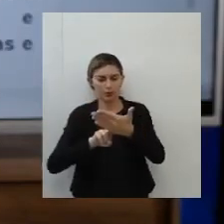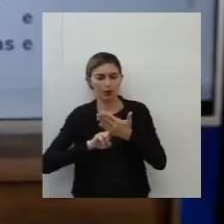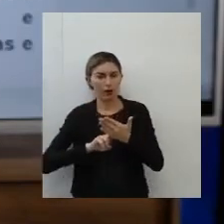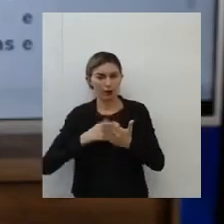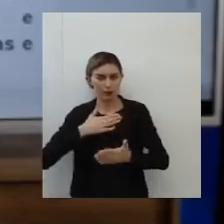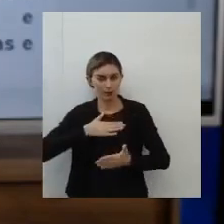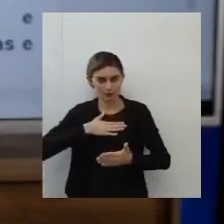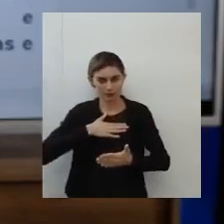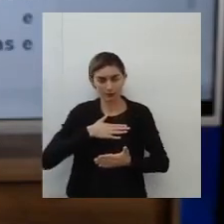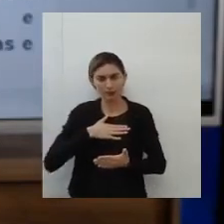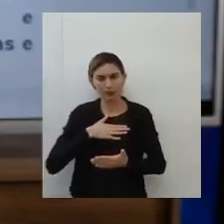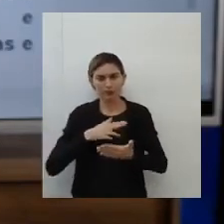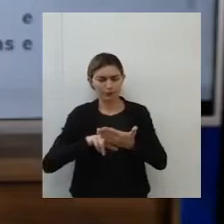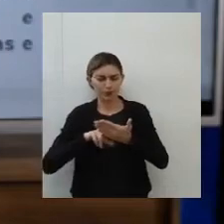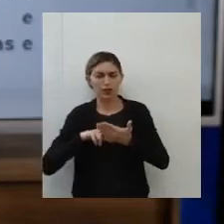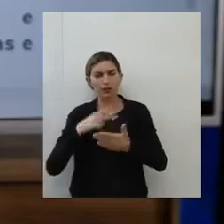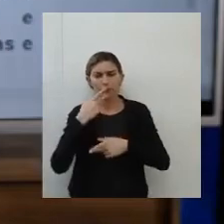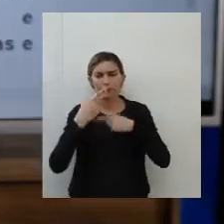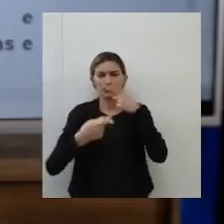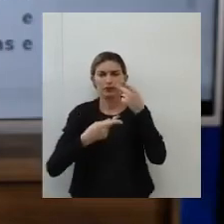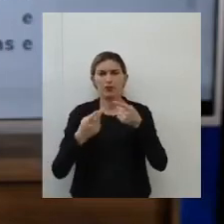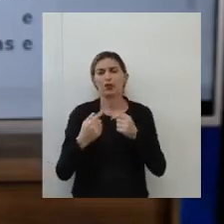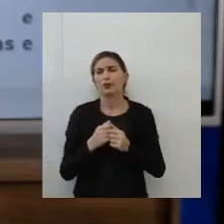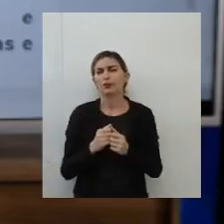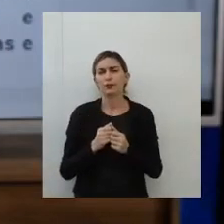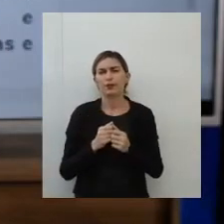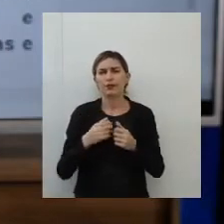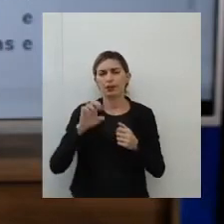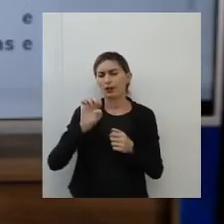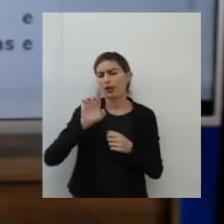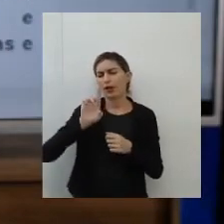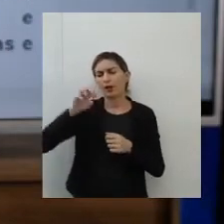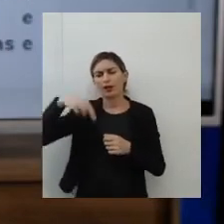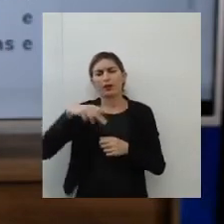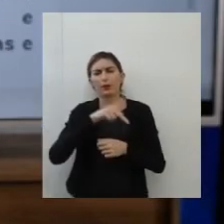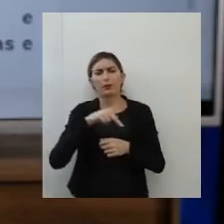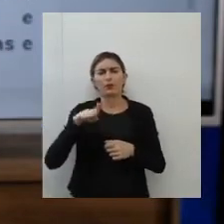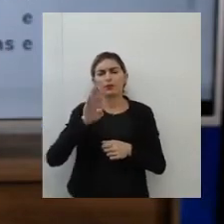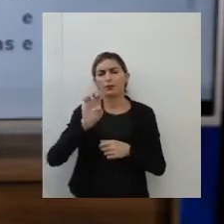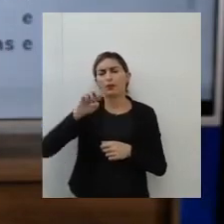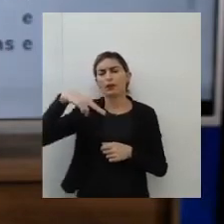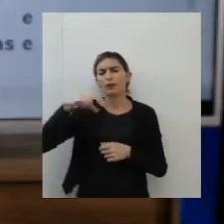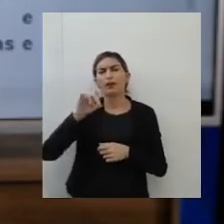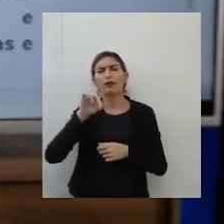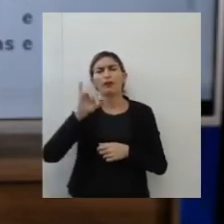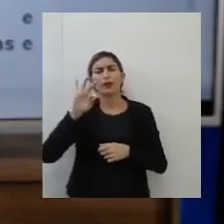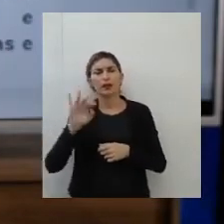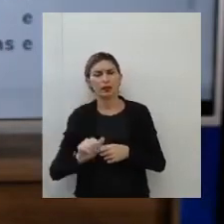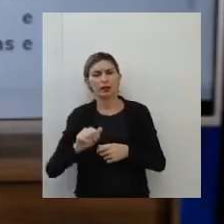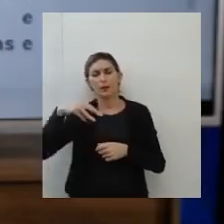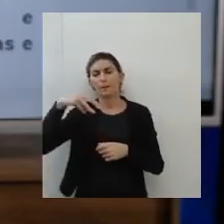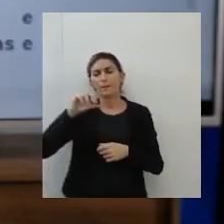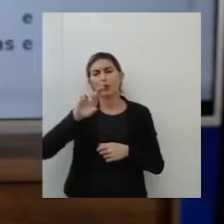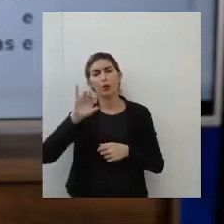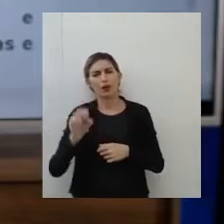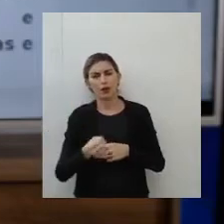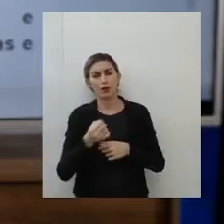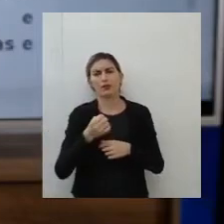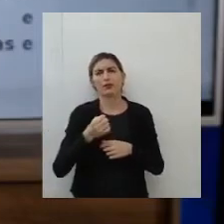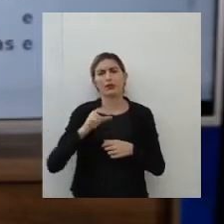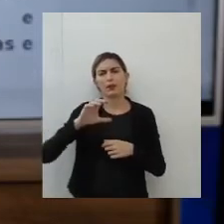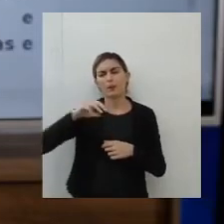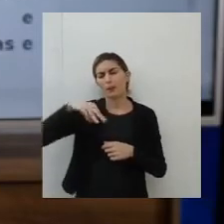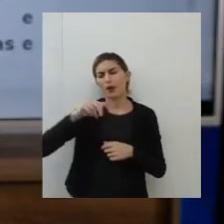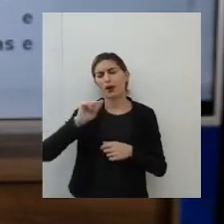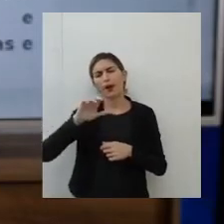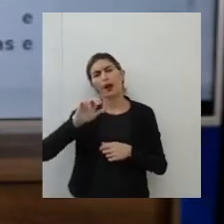aqui está mandando uma cartinha dizendo assim, ó. Eren Professora Benedita de Moraes Guerra, de Macaparana.